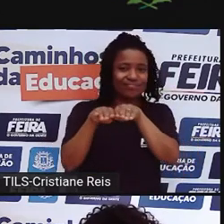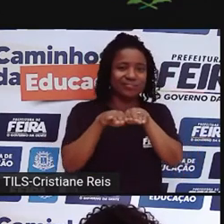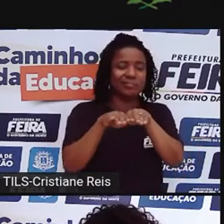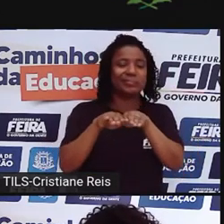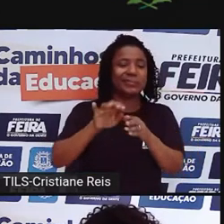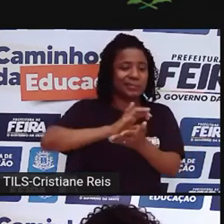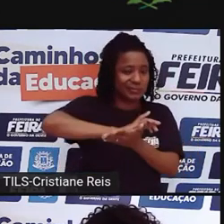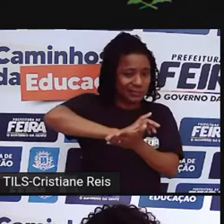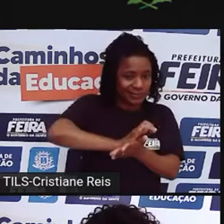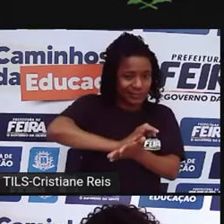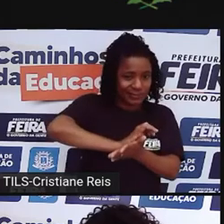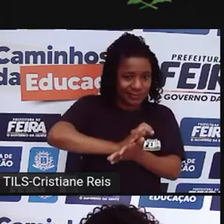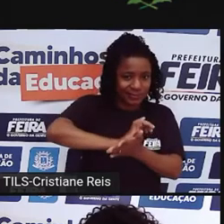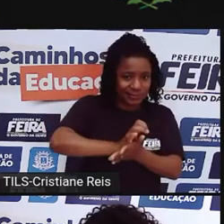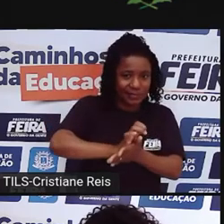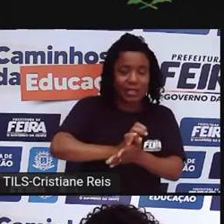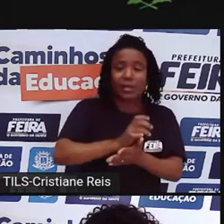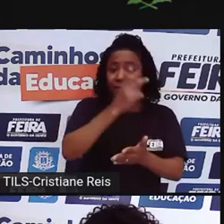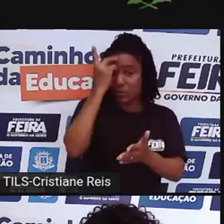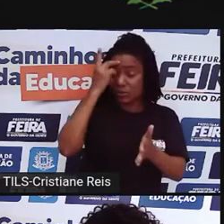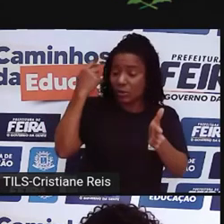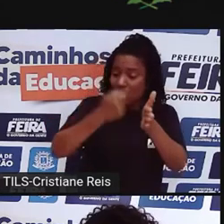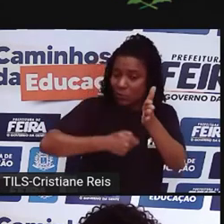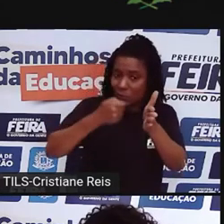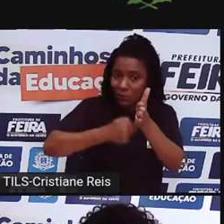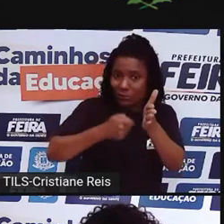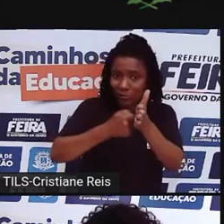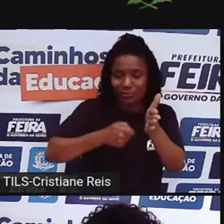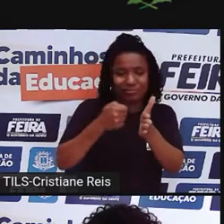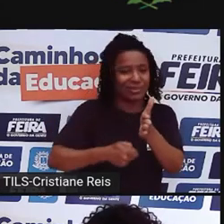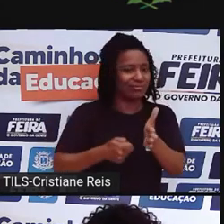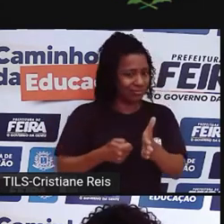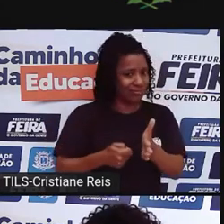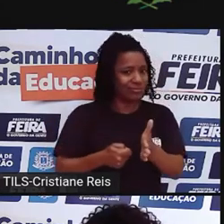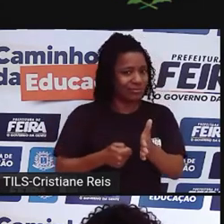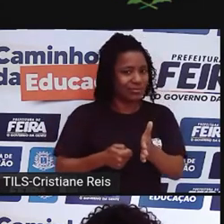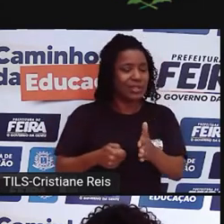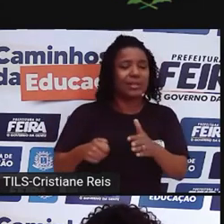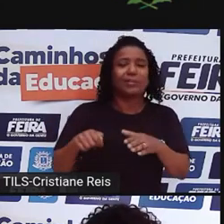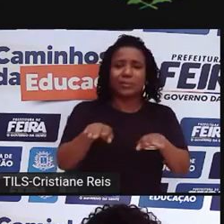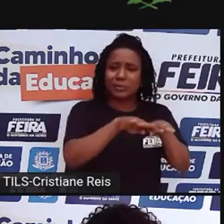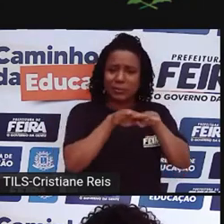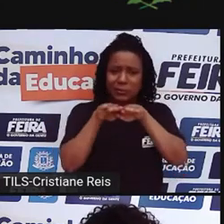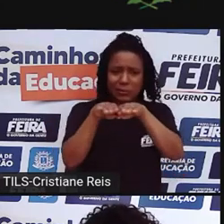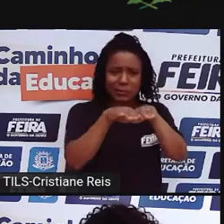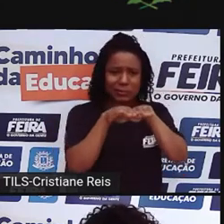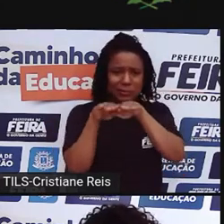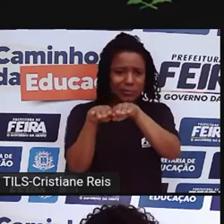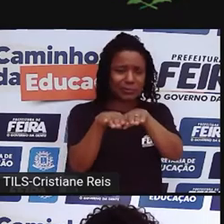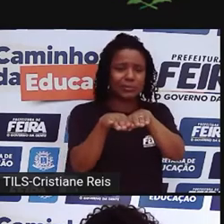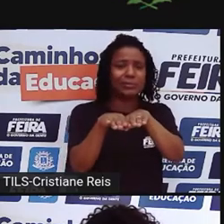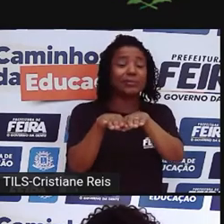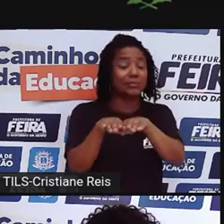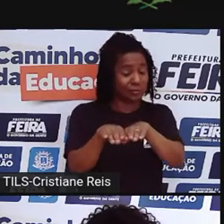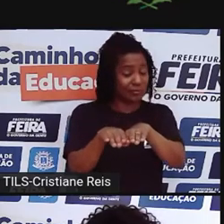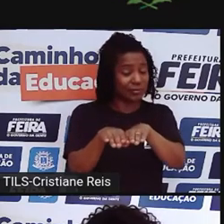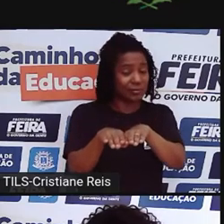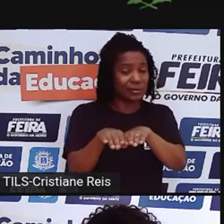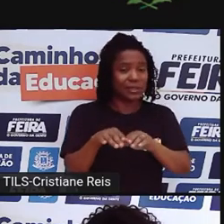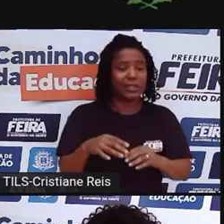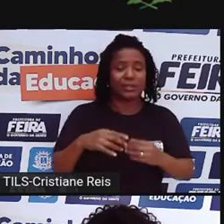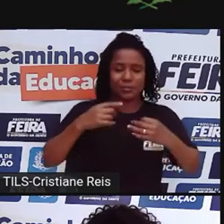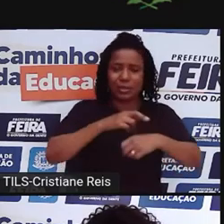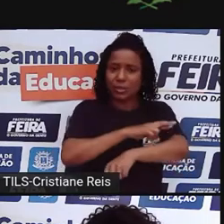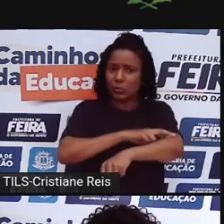essa dignidade, respeito, ela tem conquistado mais espaço. Você concorda? Qual é a sua visão sobre esses